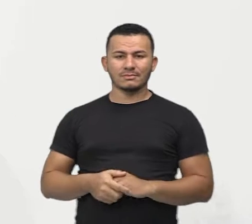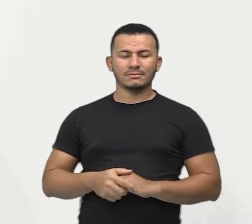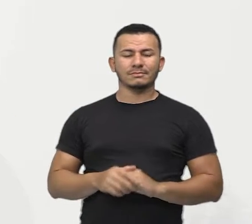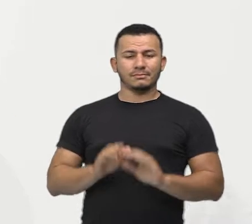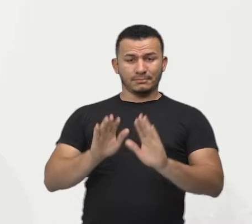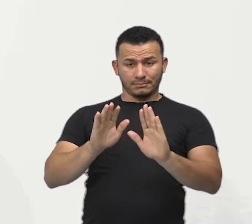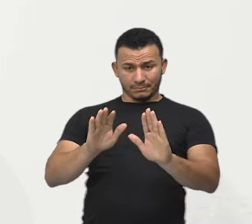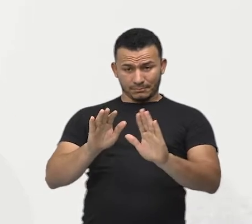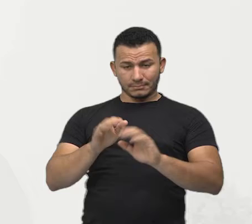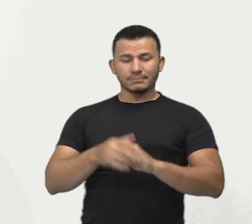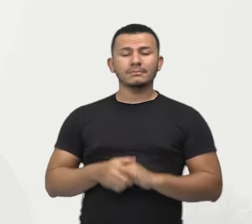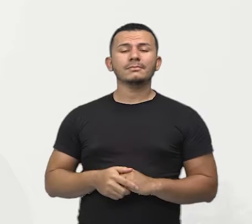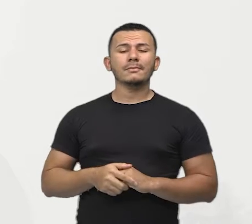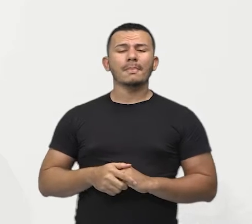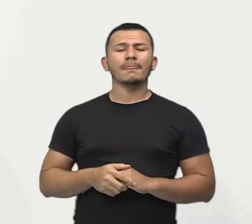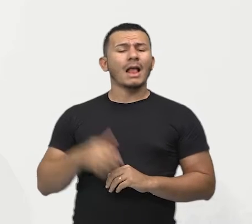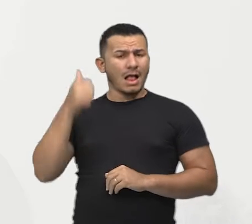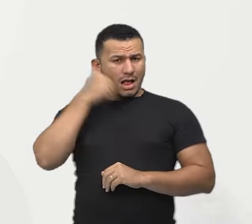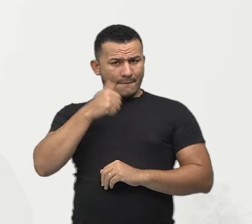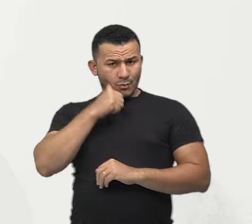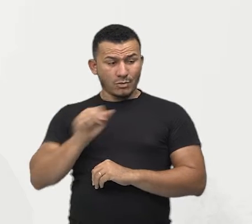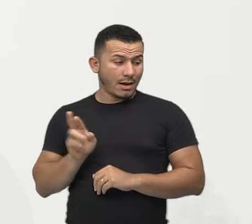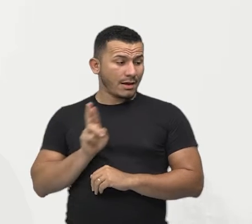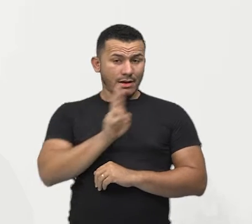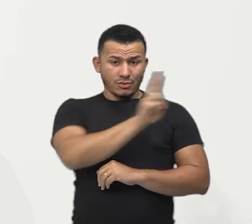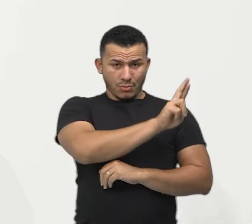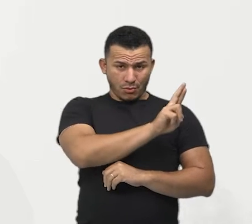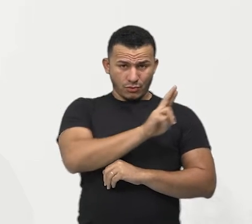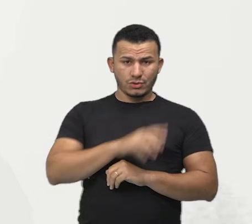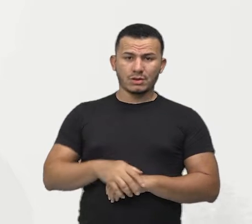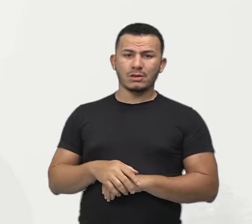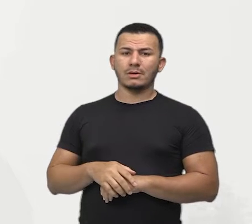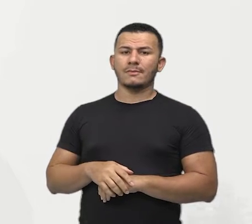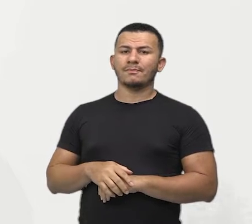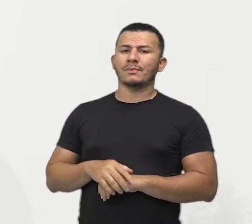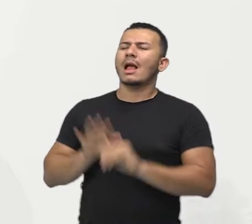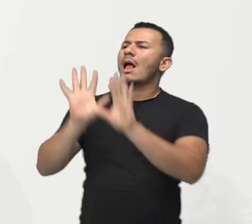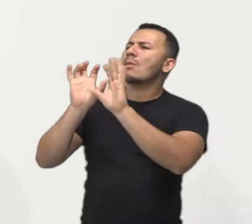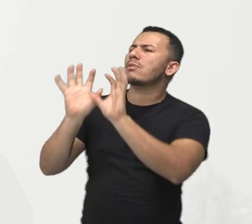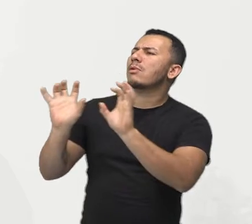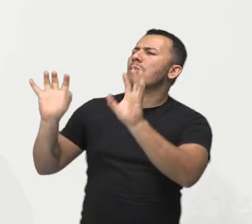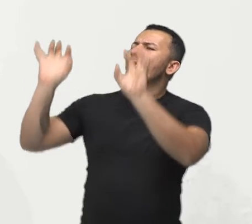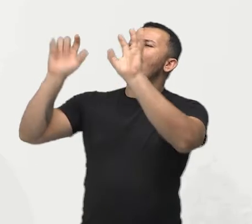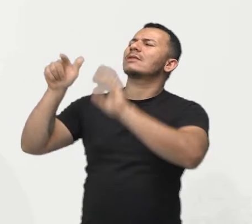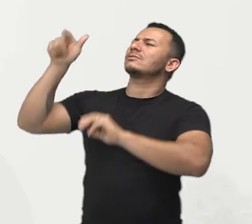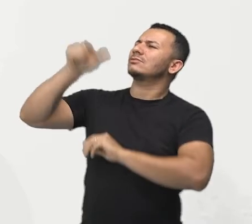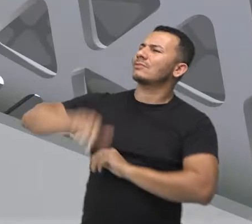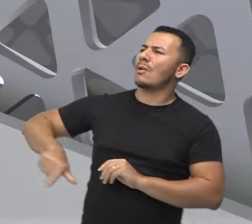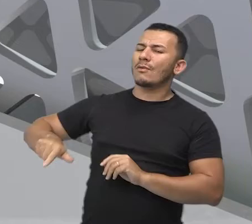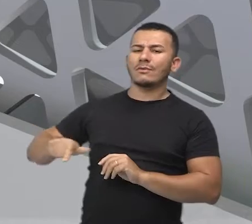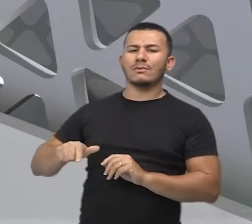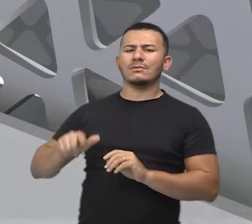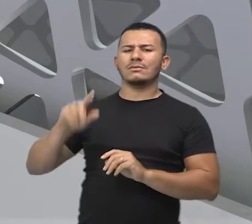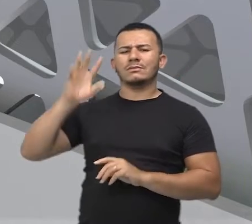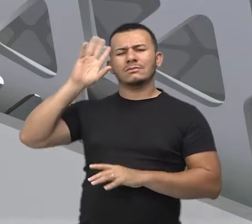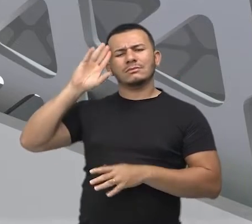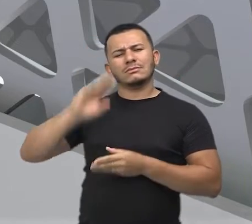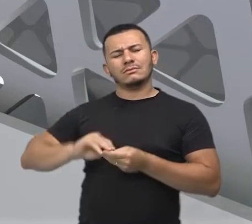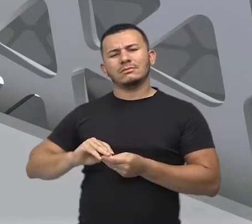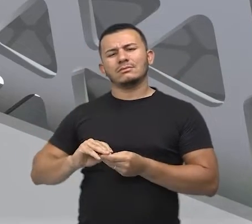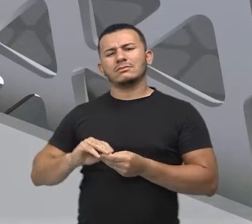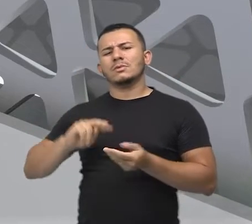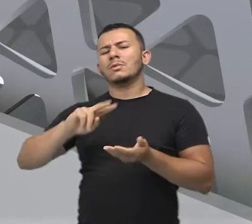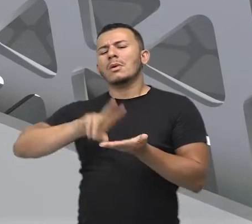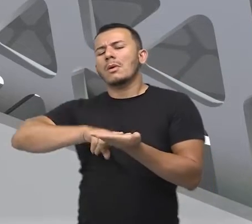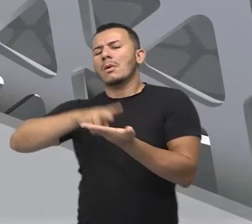Qual sentido nós temos aqui neste último enunciado? Não, é o gás. De novo, será que nós podemos interpretar esse